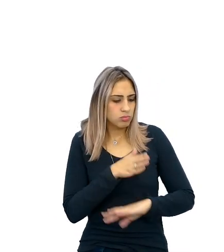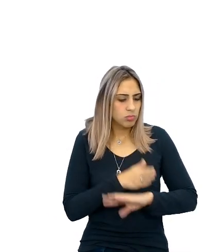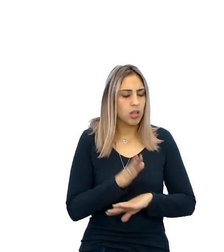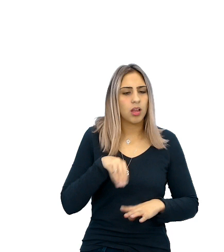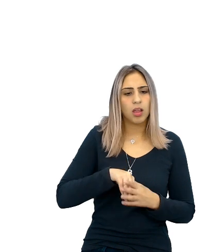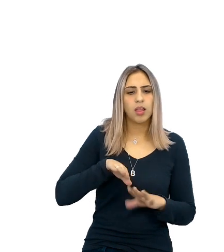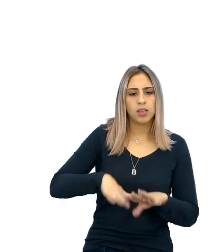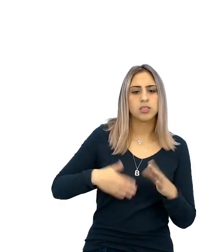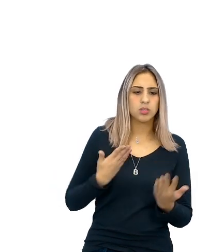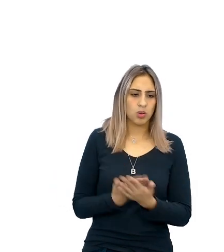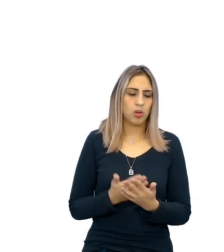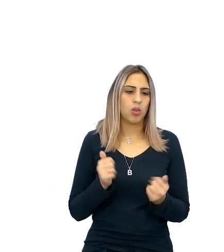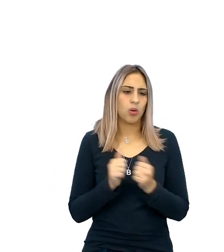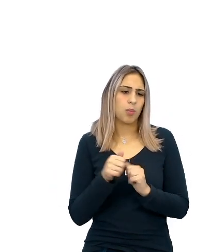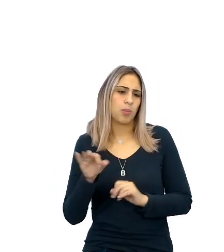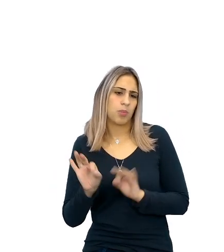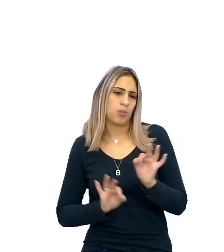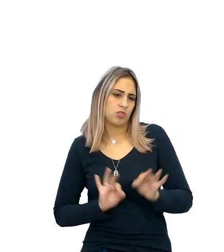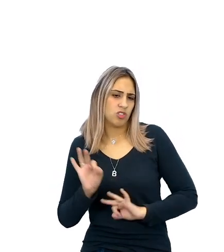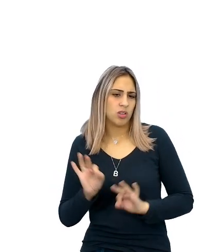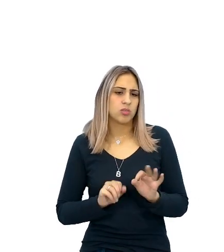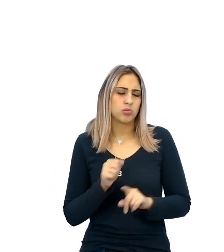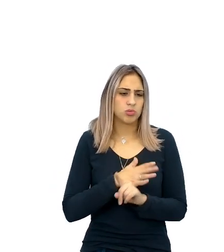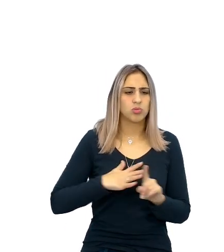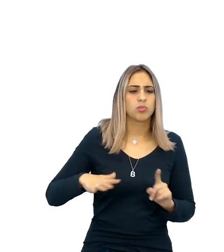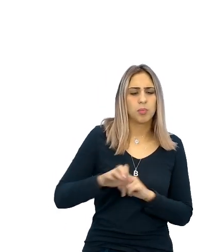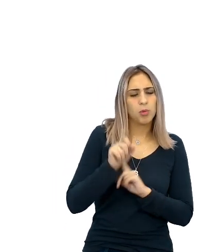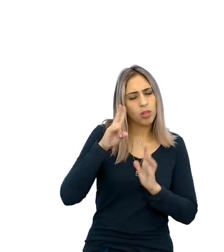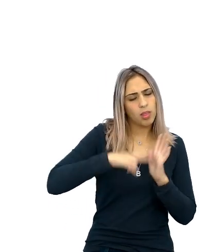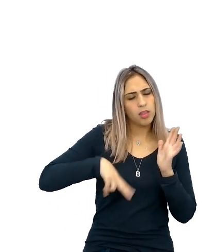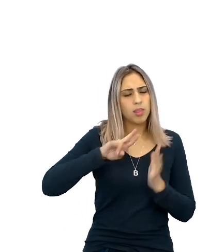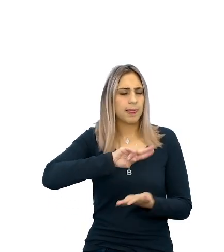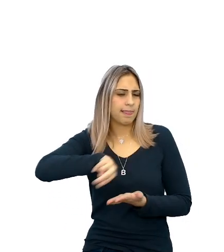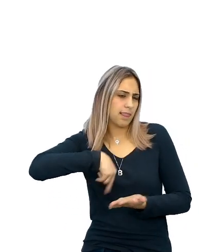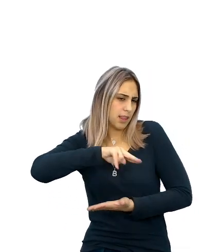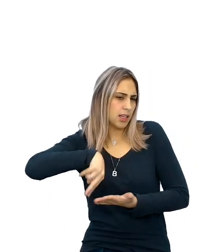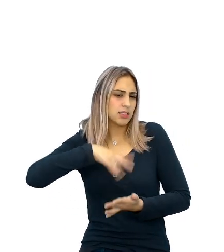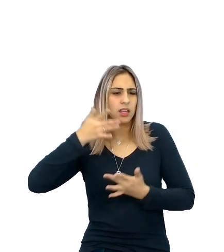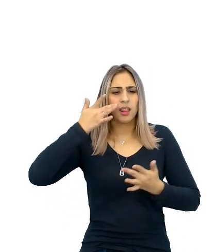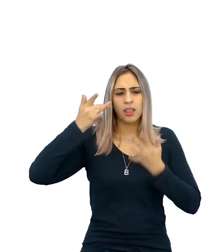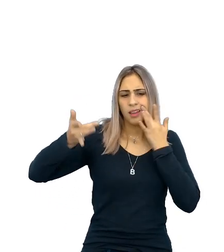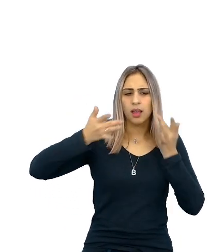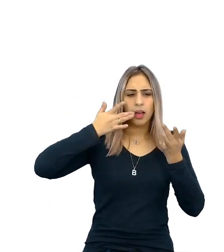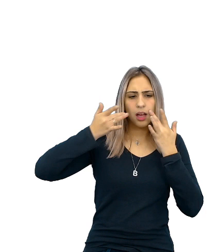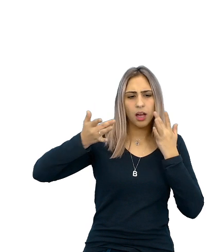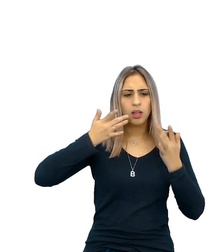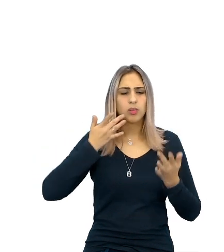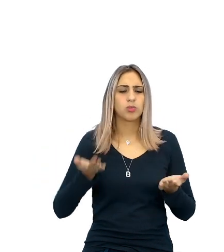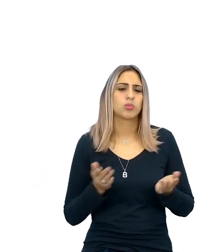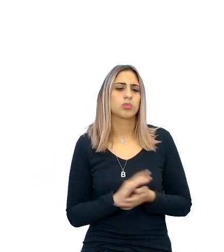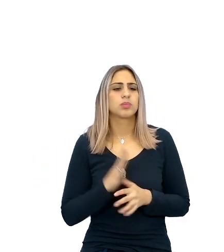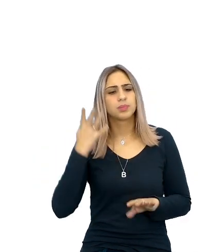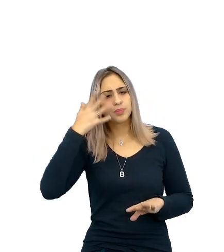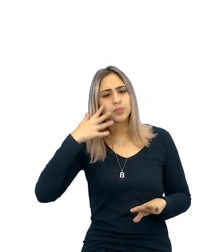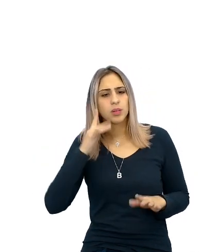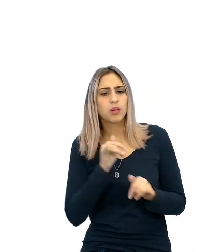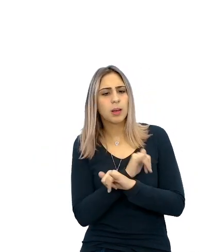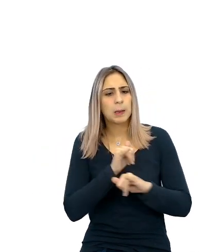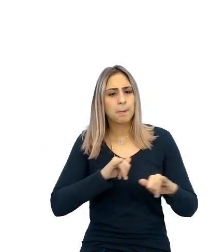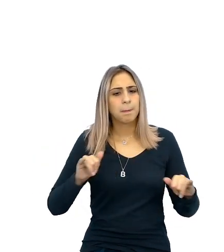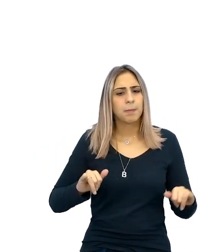a escola, né, com alguns projetos sociais que podem ser leitura, dança, teatro, seminários sobre campanhas